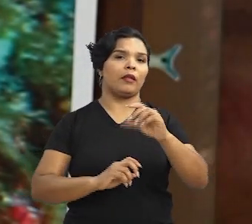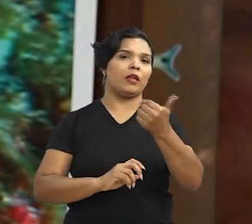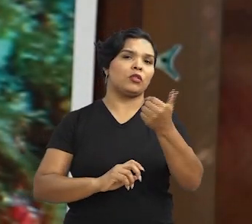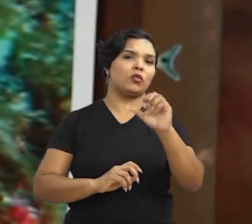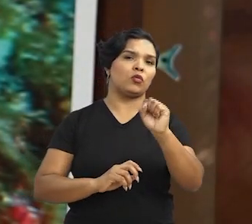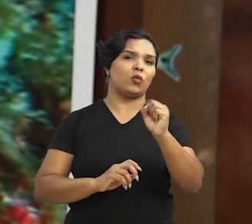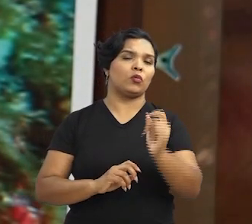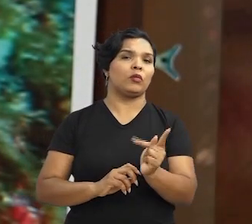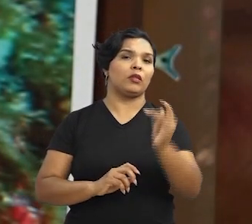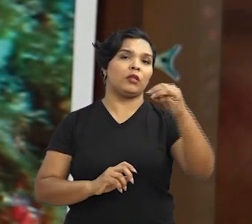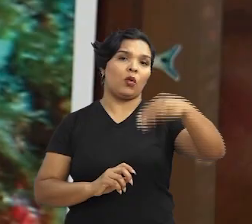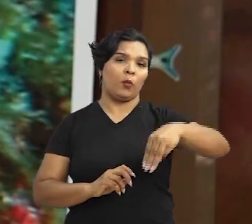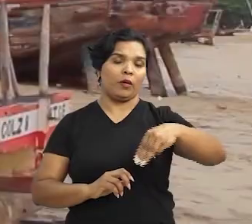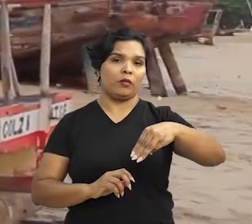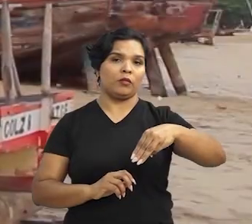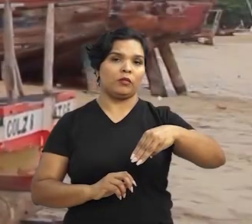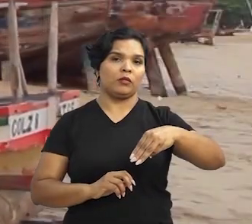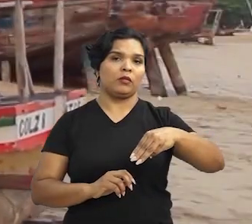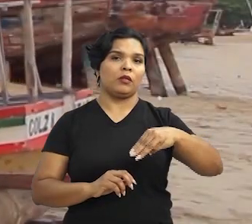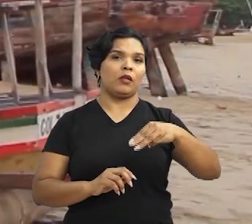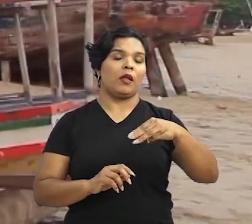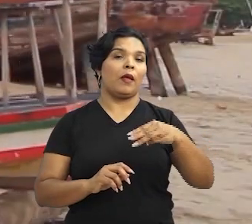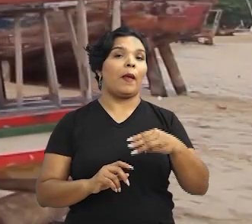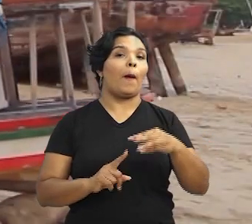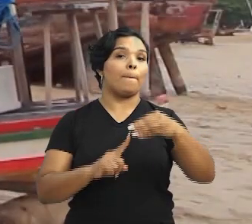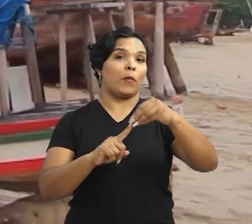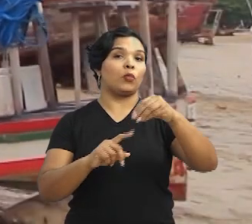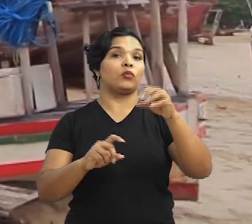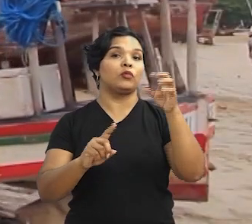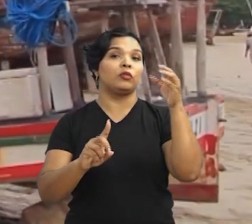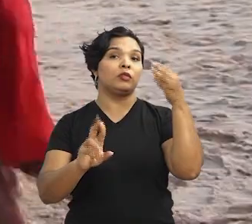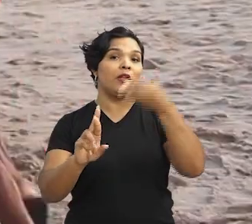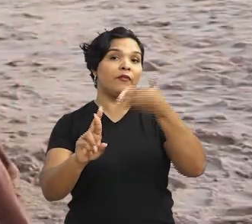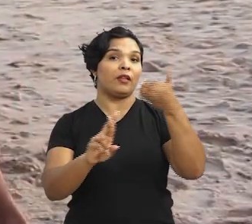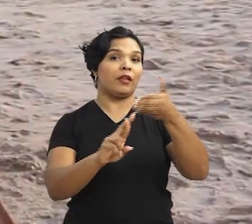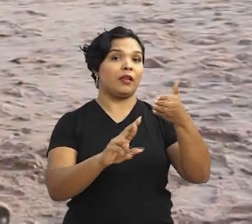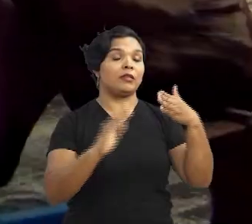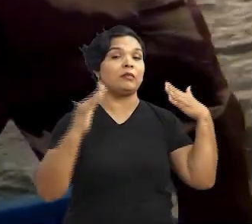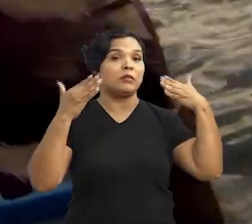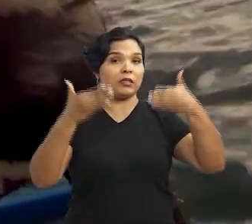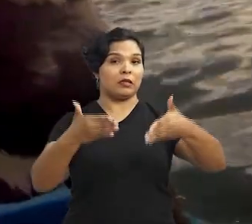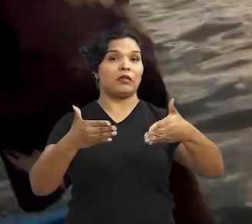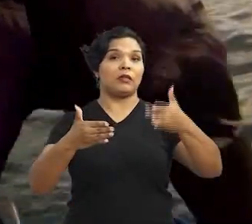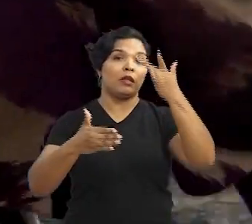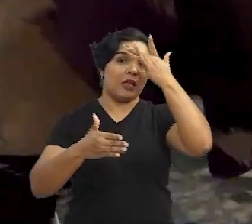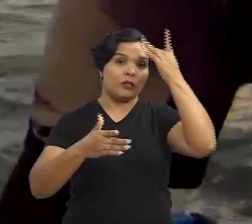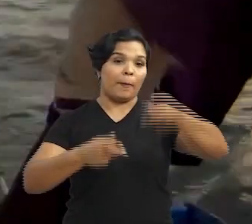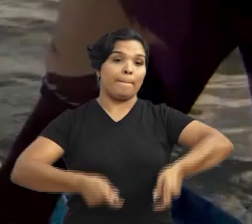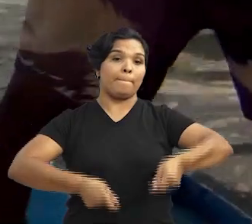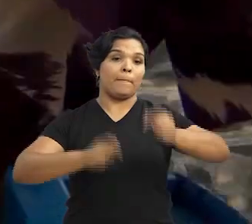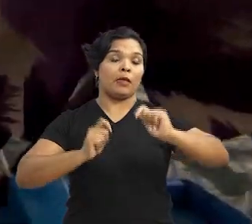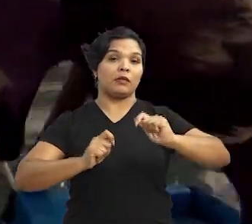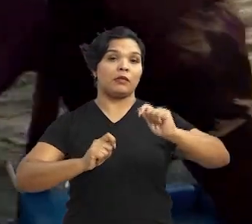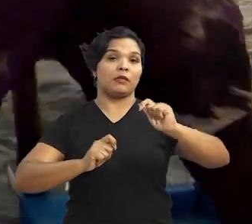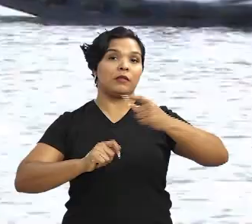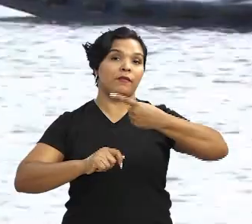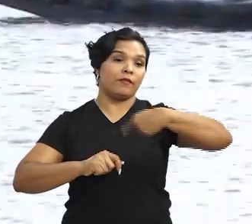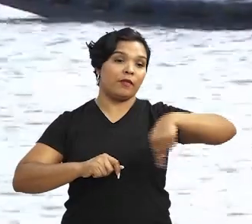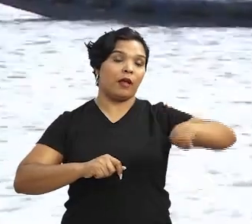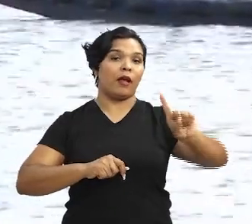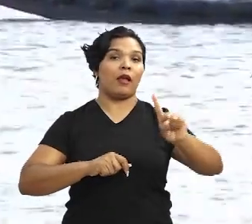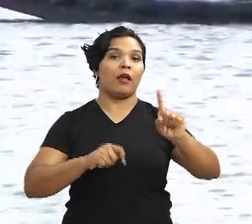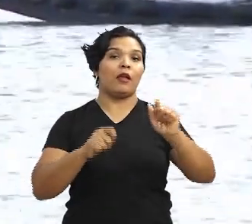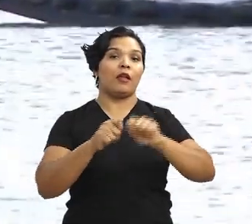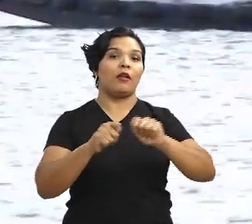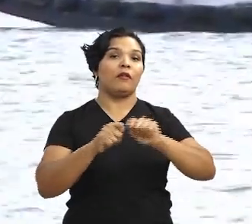quilômetros da costa, 18 quilômetros do Porto do Mucuripe. Ele é um ponto de referência bem específico, que é justamente onde os pescadores saem, né,